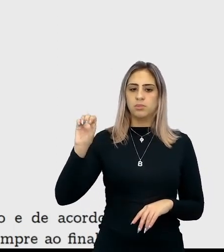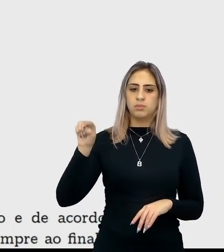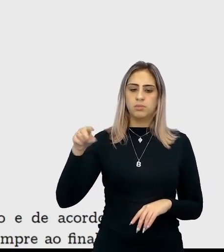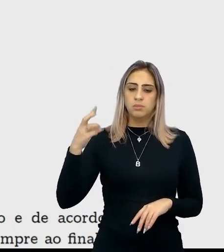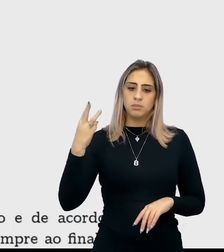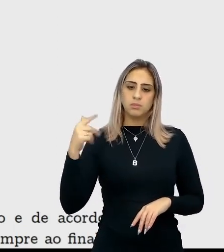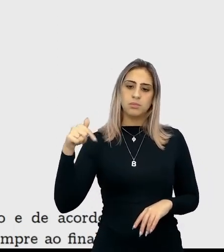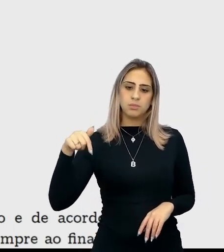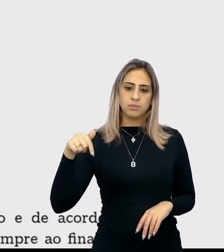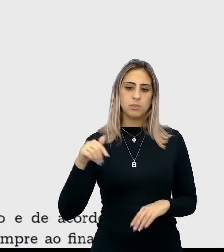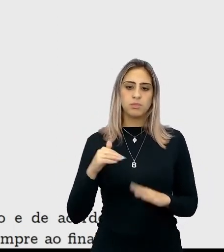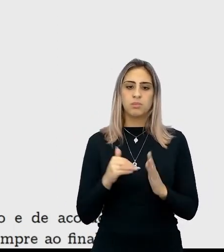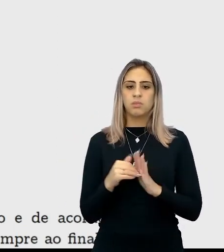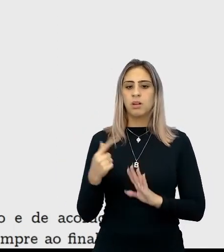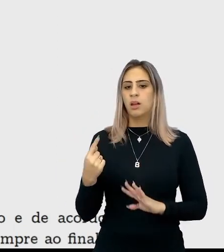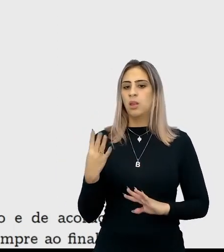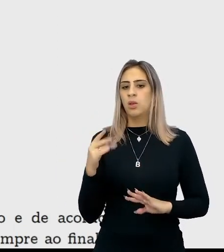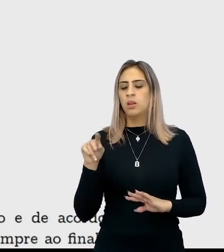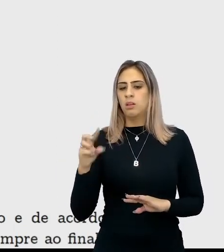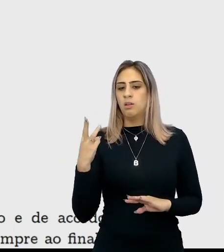13.498,37, mais